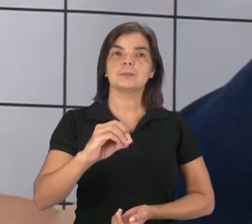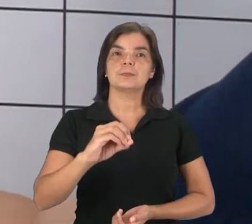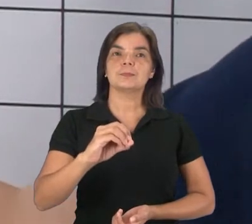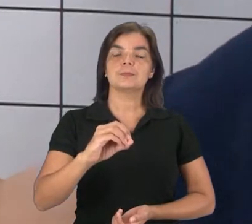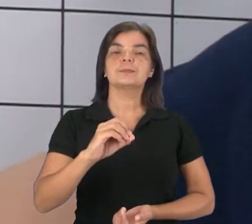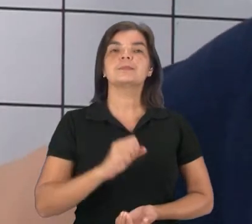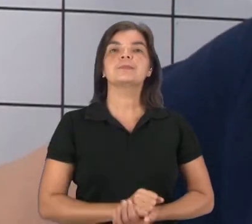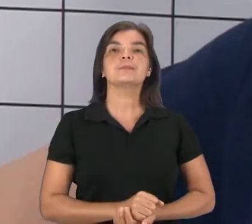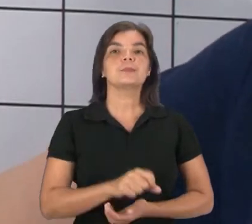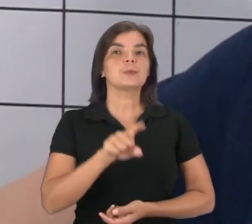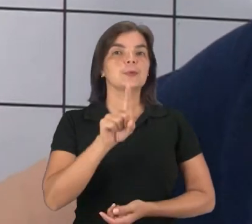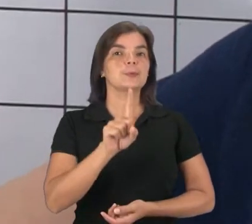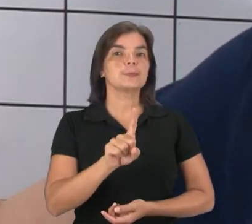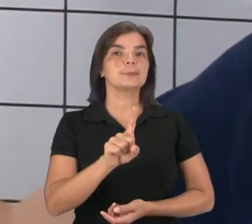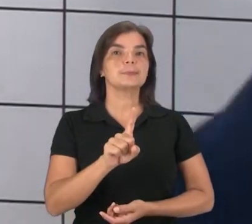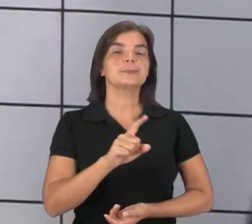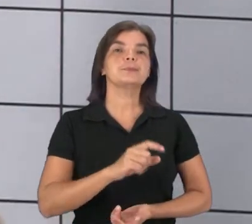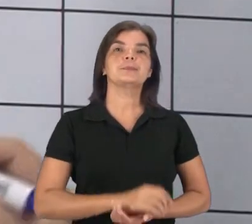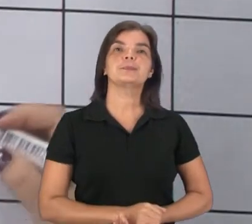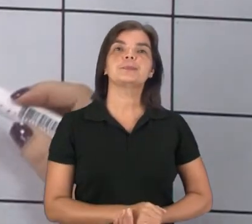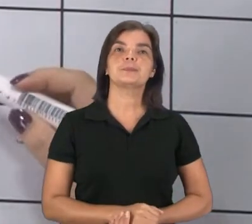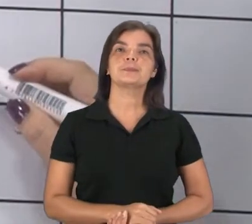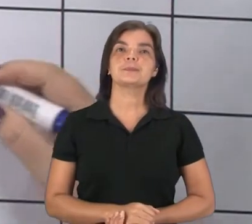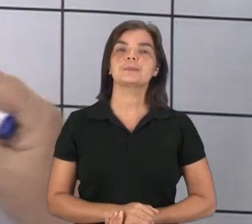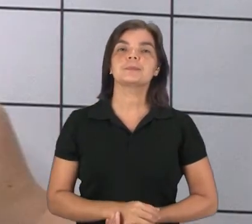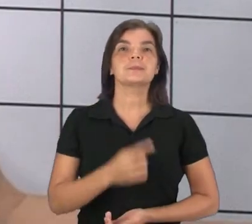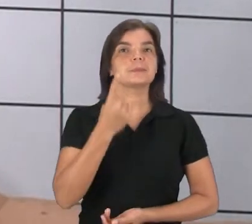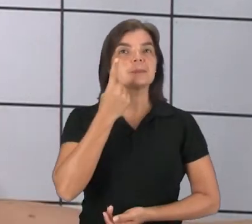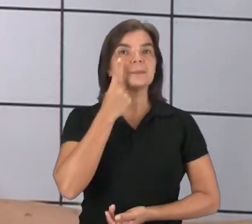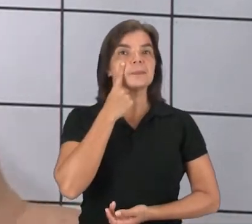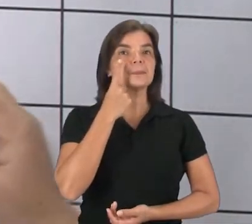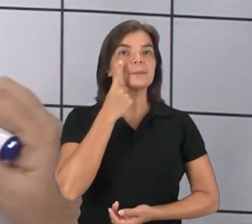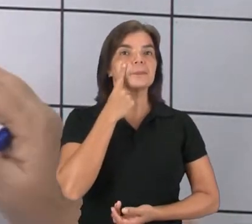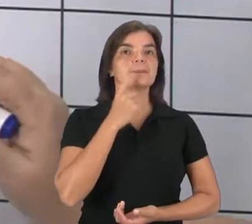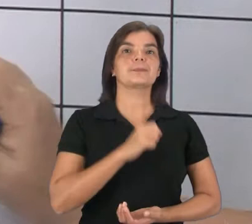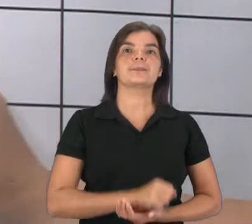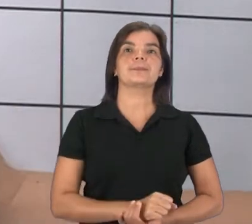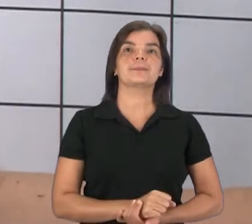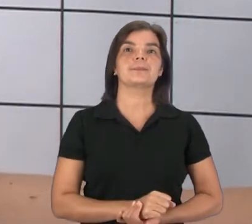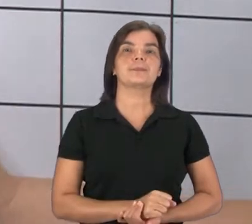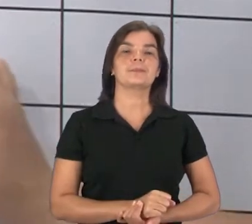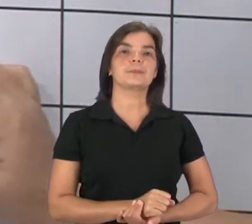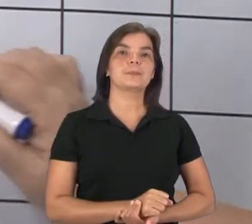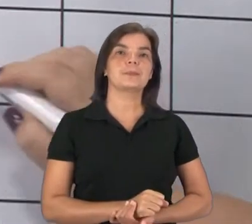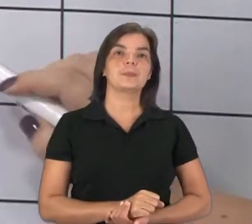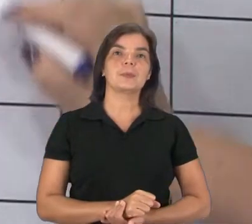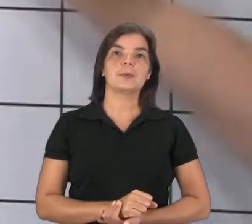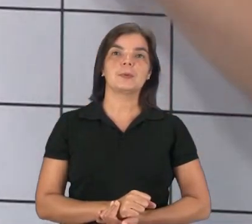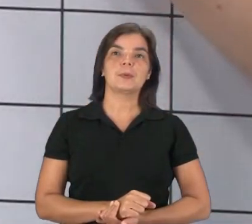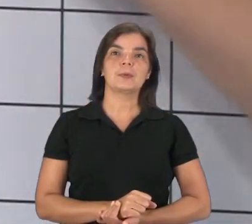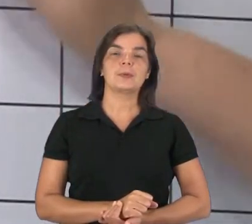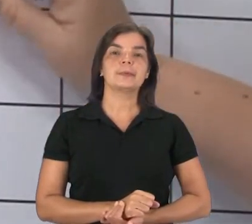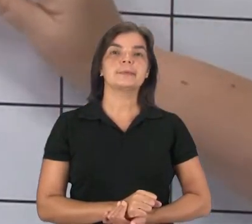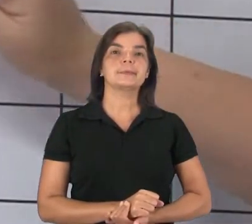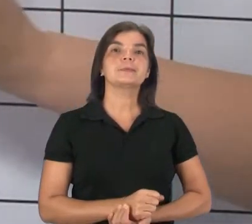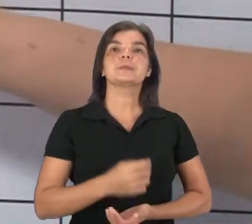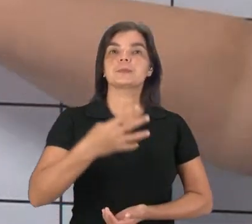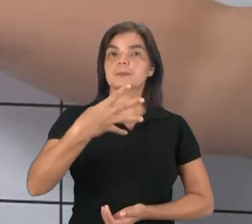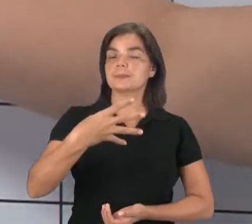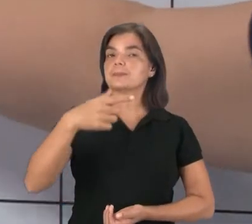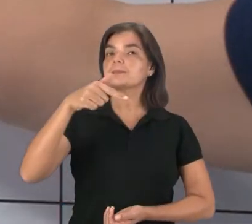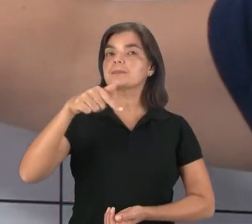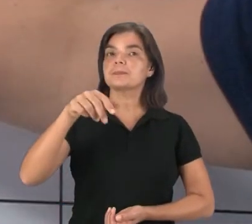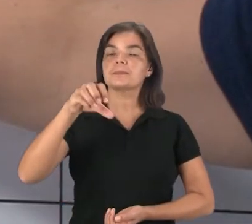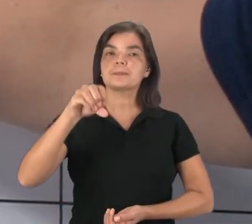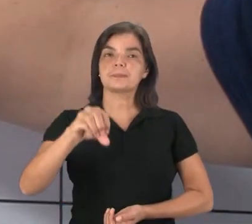o 0 e o 1. Olha só, eu tenho 479 unidades,